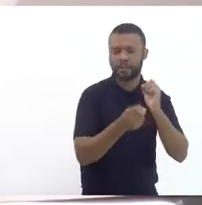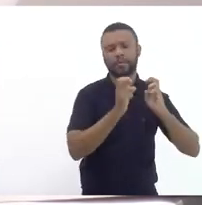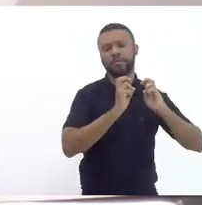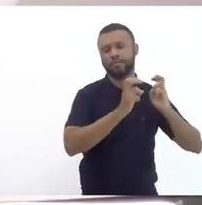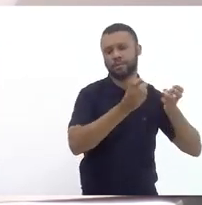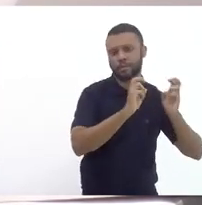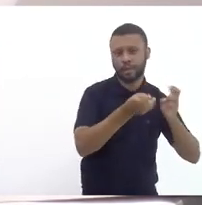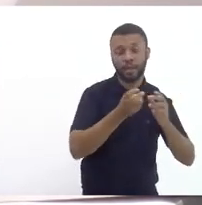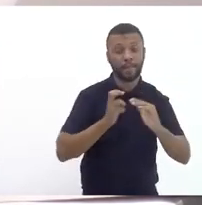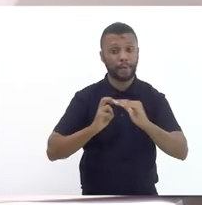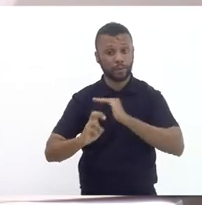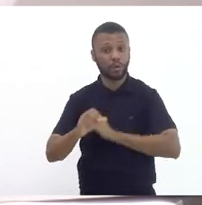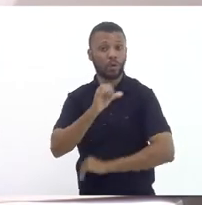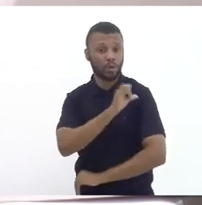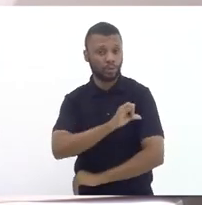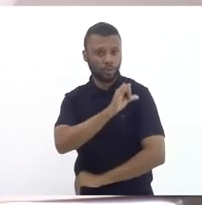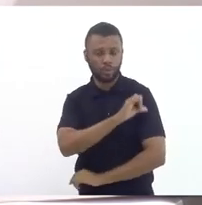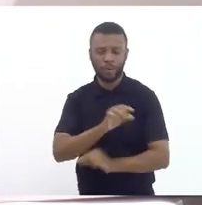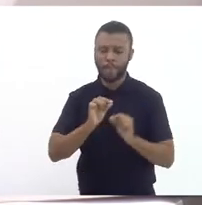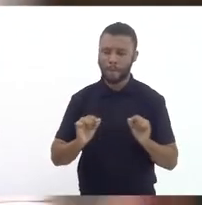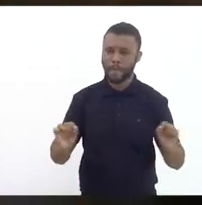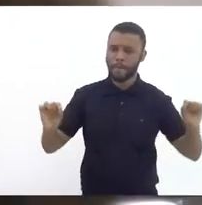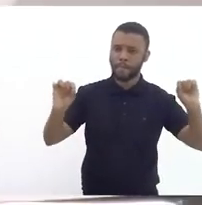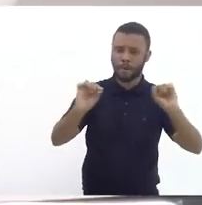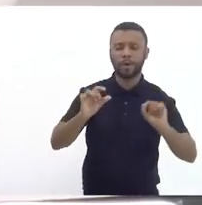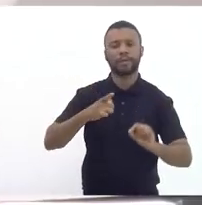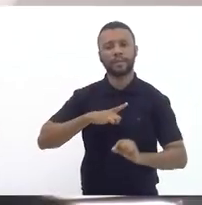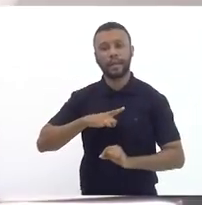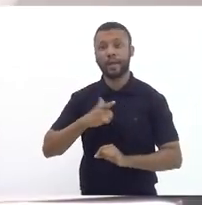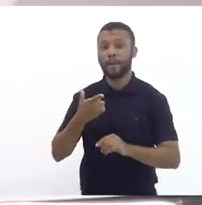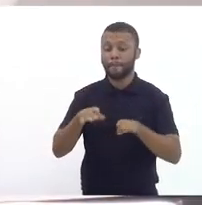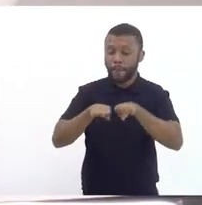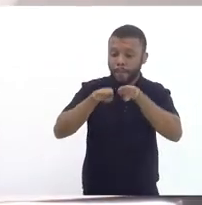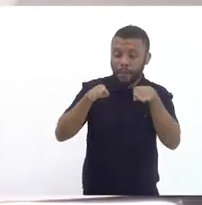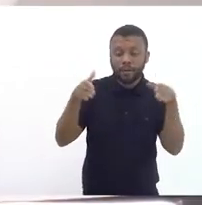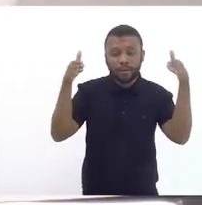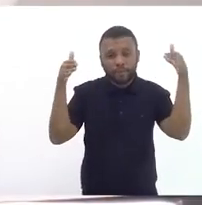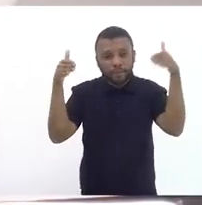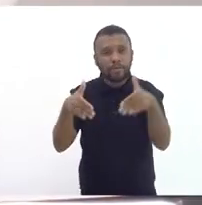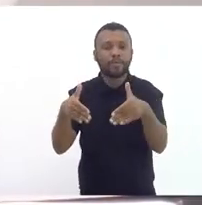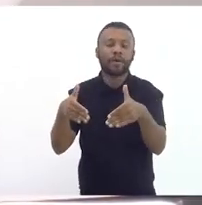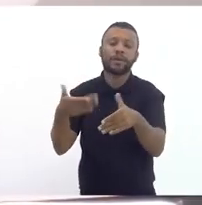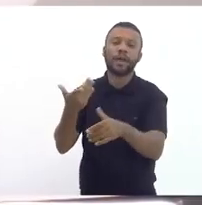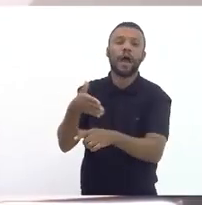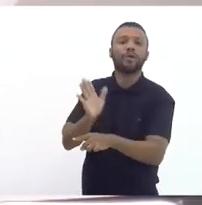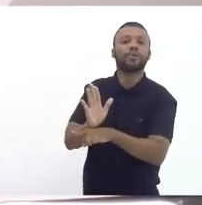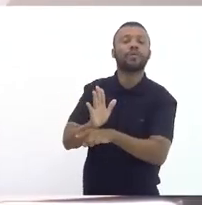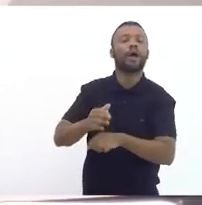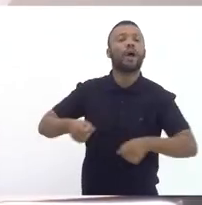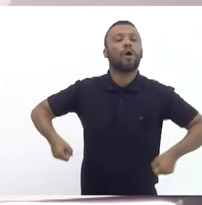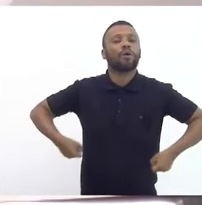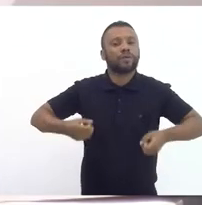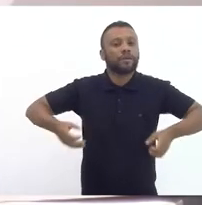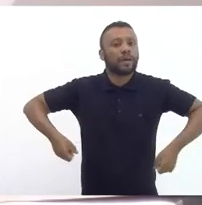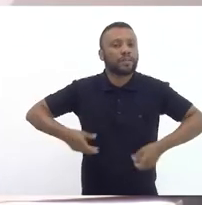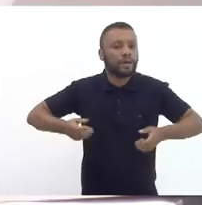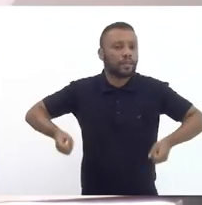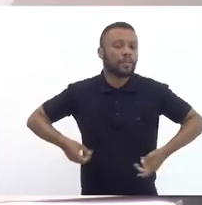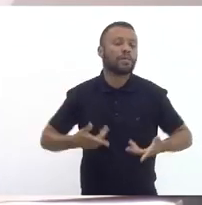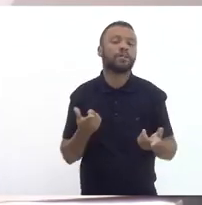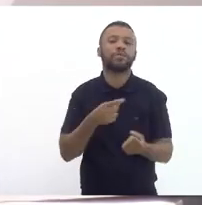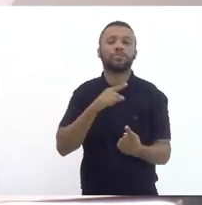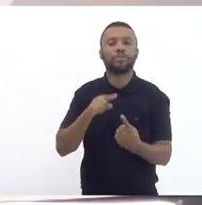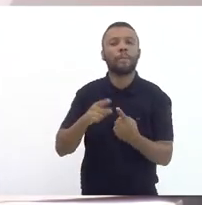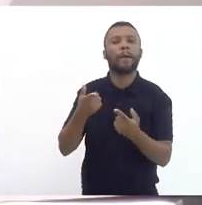a disponibilizarem uma plataforma que auxilie o cadeirante no embarque dos vagões de trem no Estado de Janeiro. Parágrafo único. A